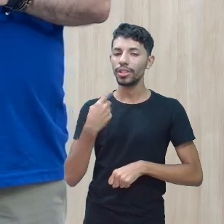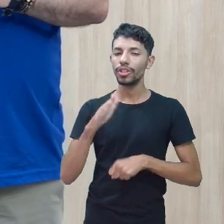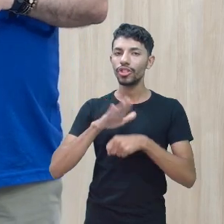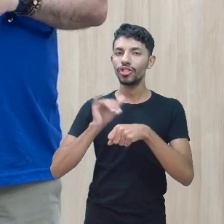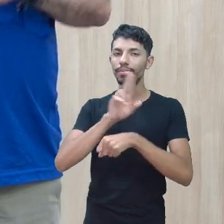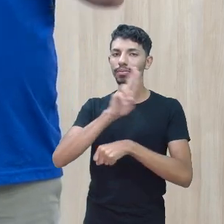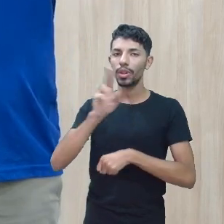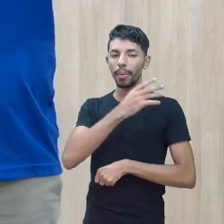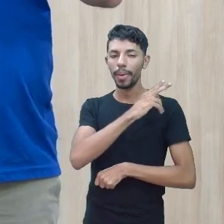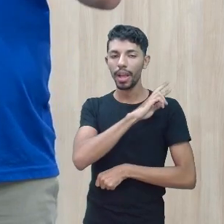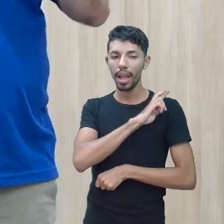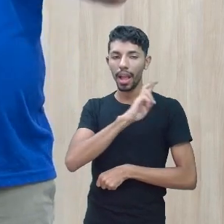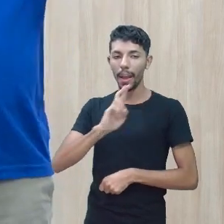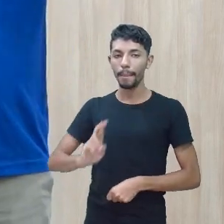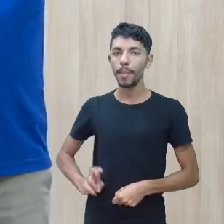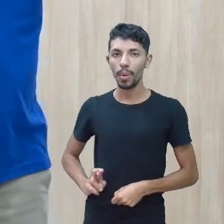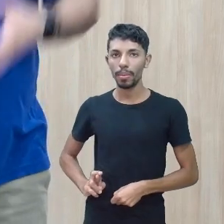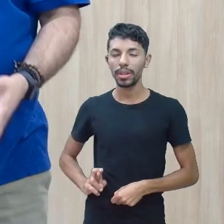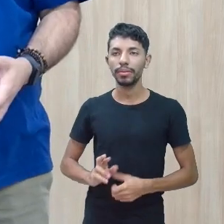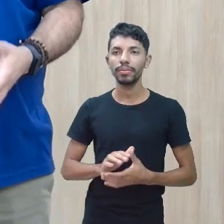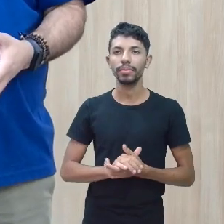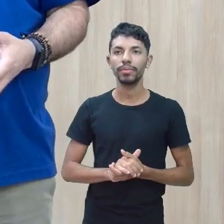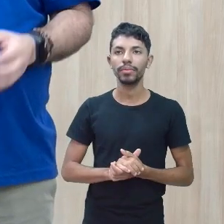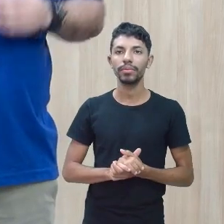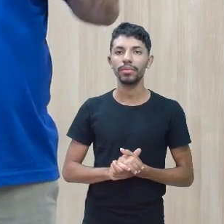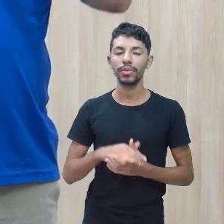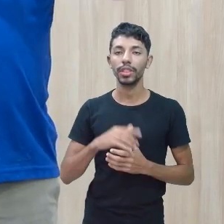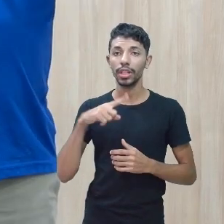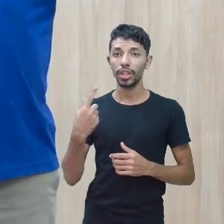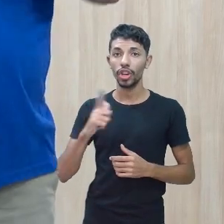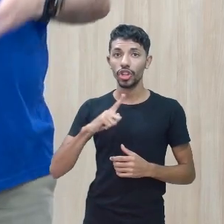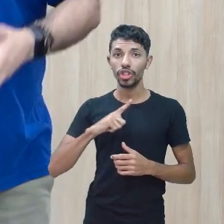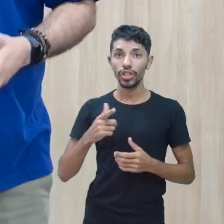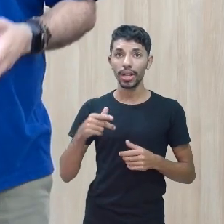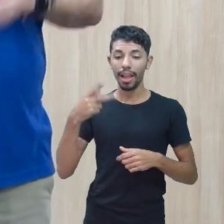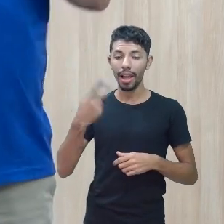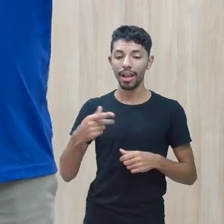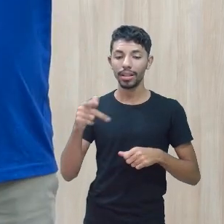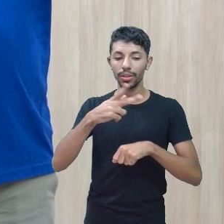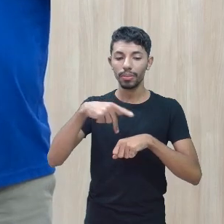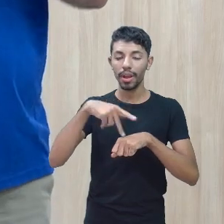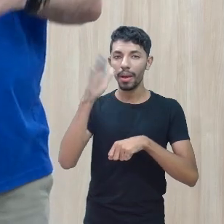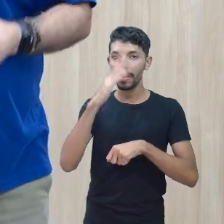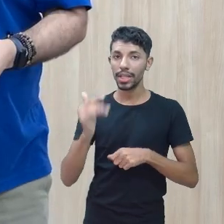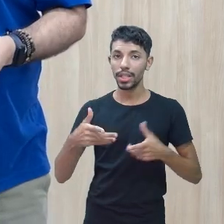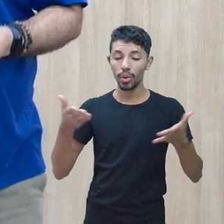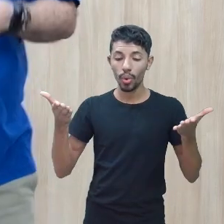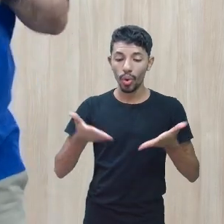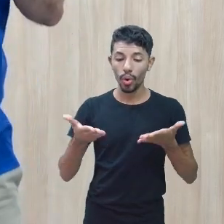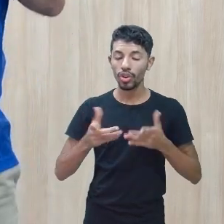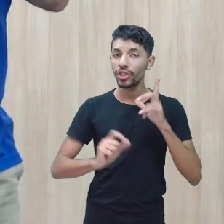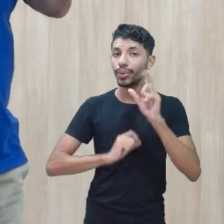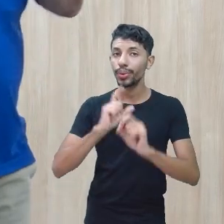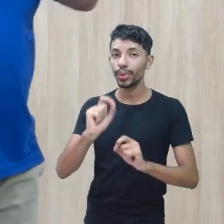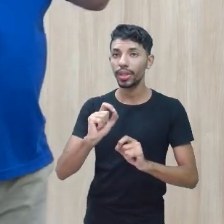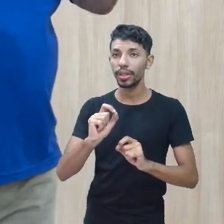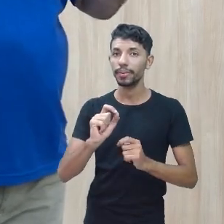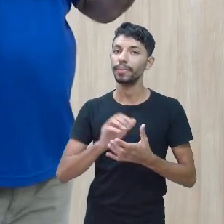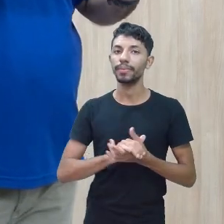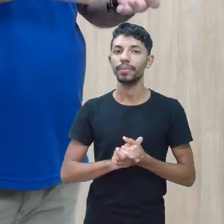dessa perspectiva nós temos em nosso território, hoje, na atualidade,